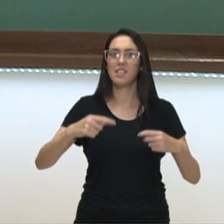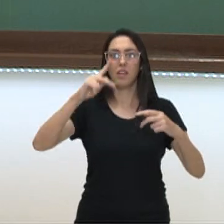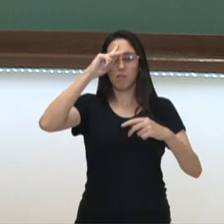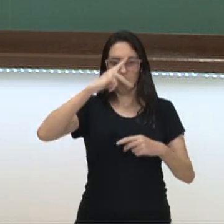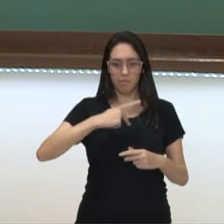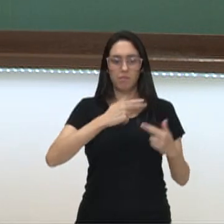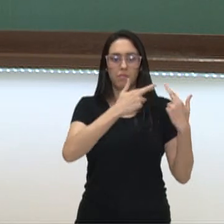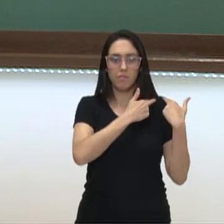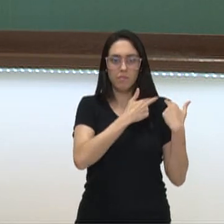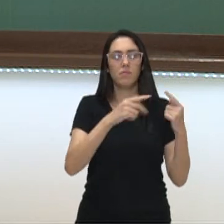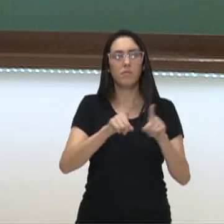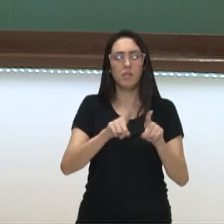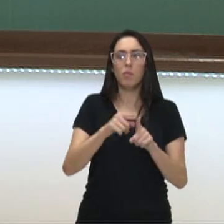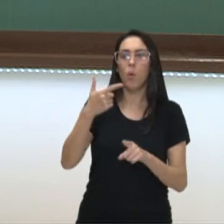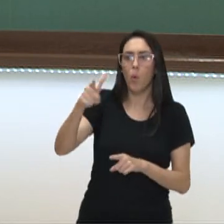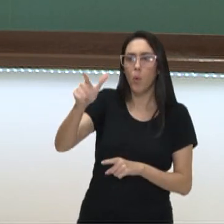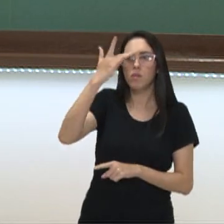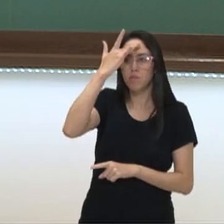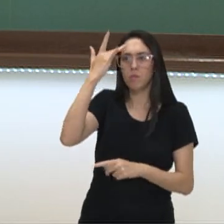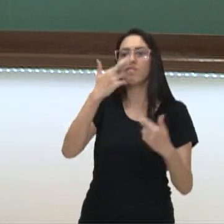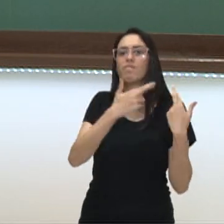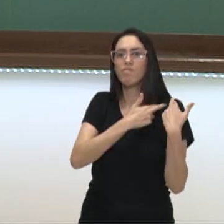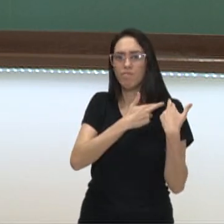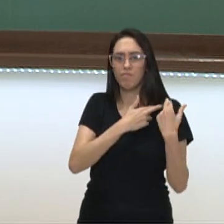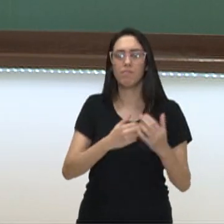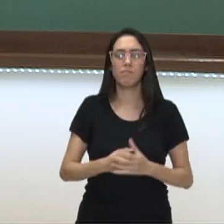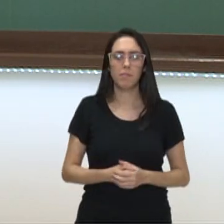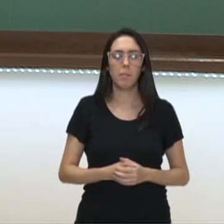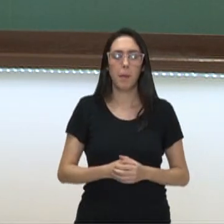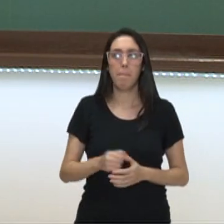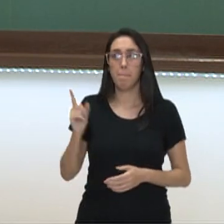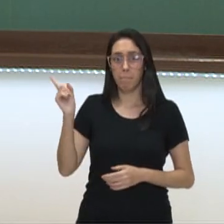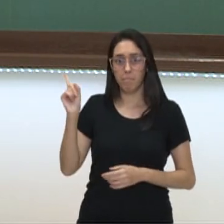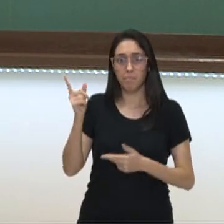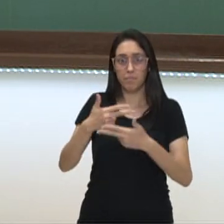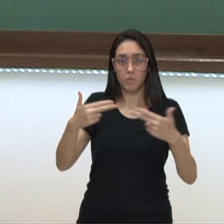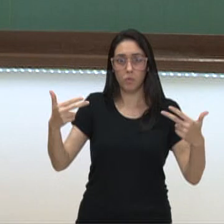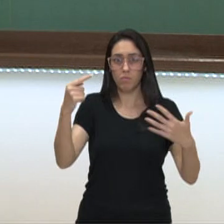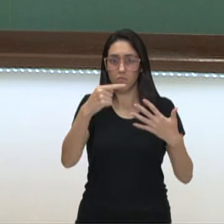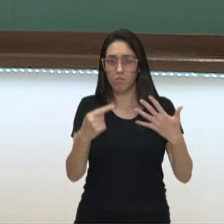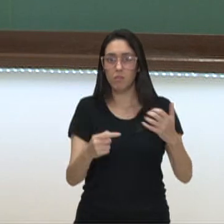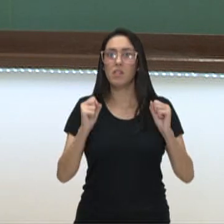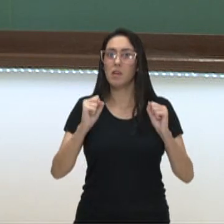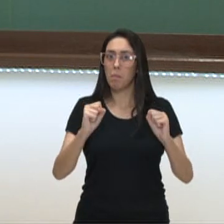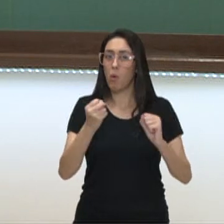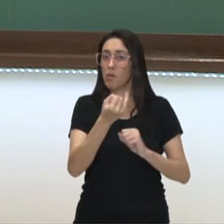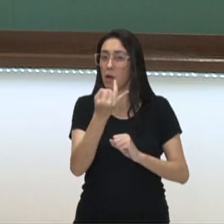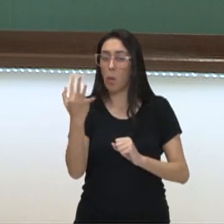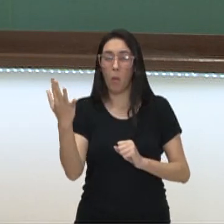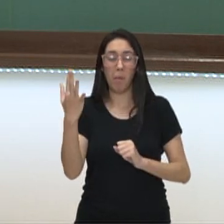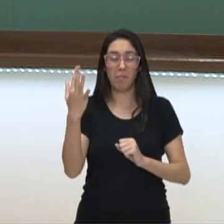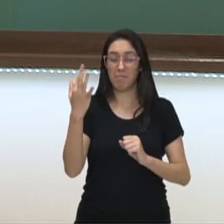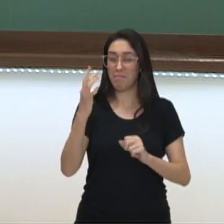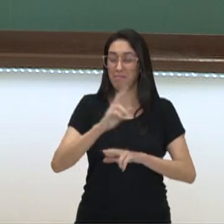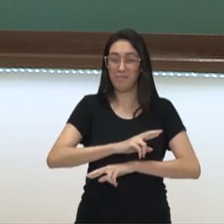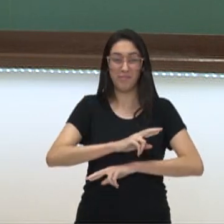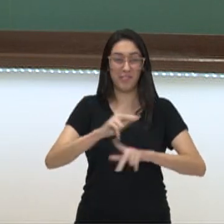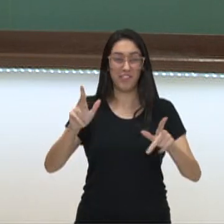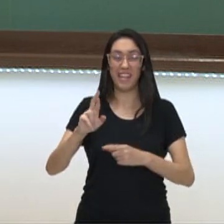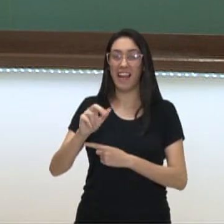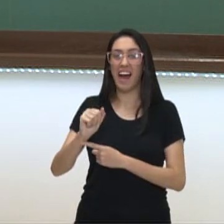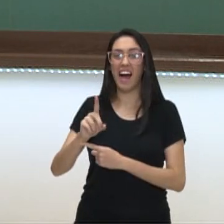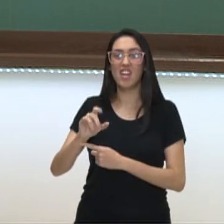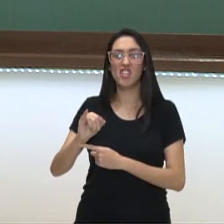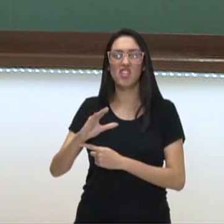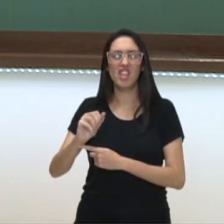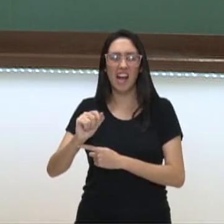e com o colega. As práticas podem ser extremamente radicais, mas elas são feitas com responsabilidade.